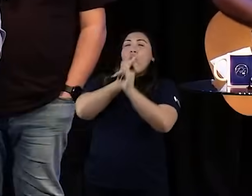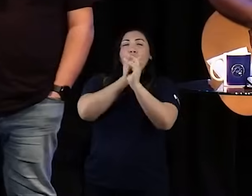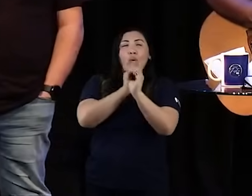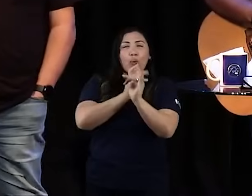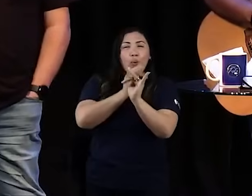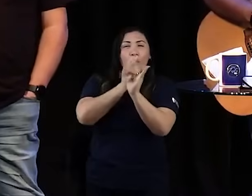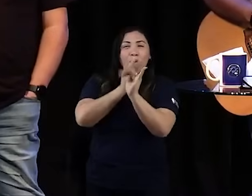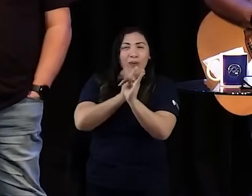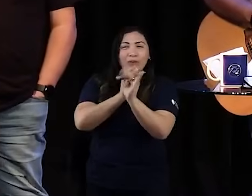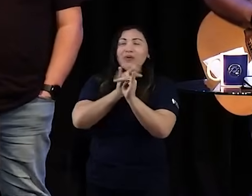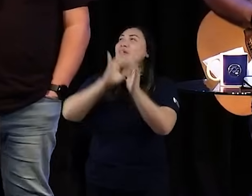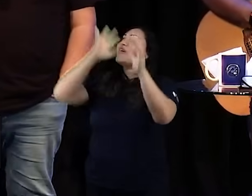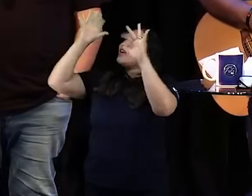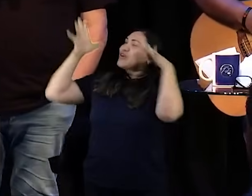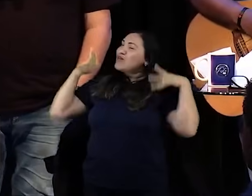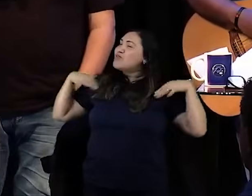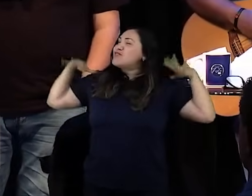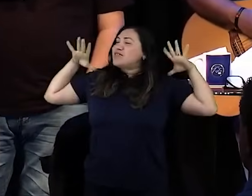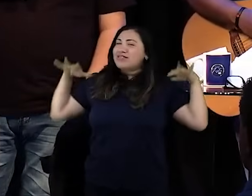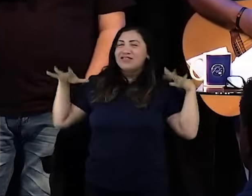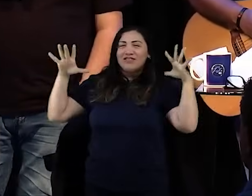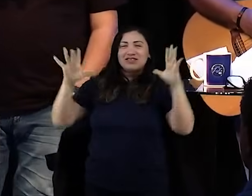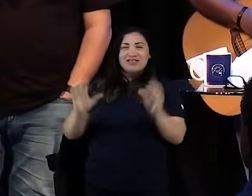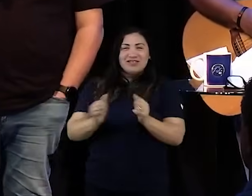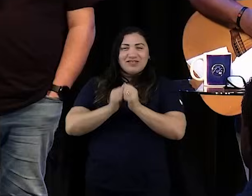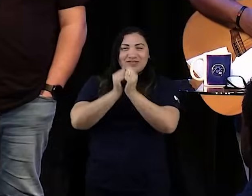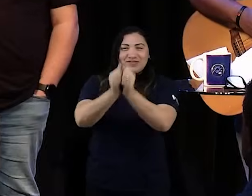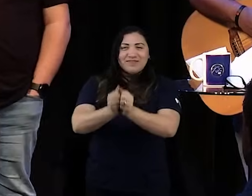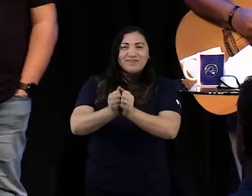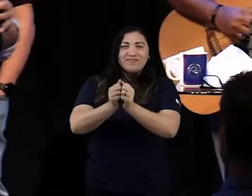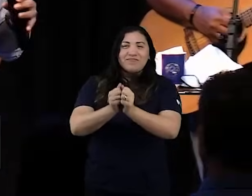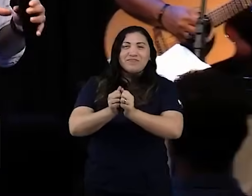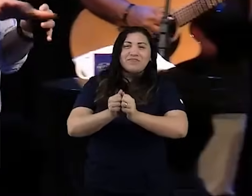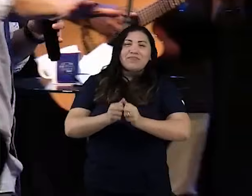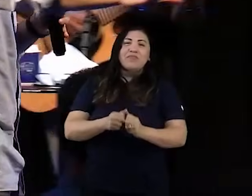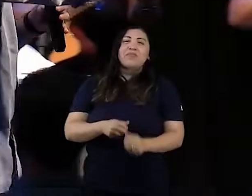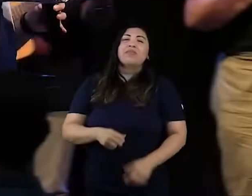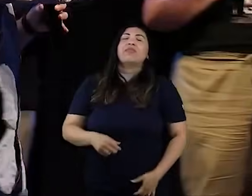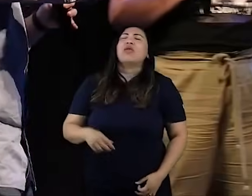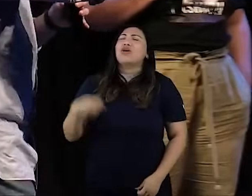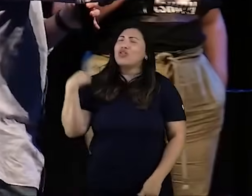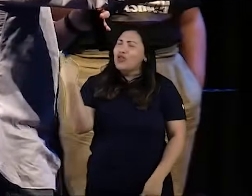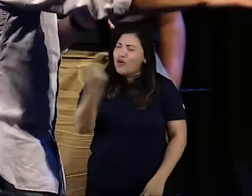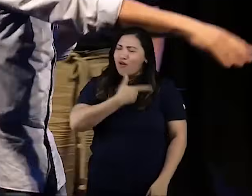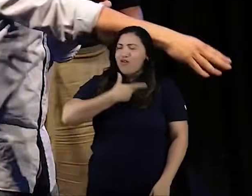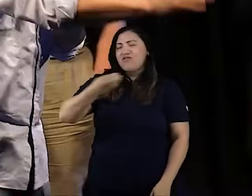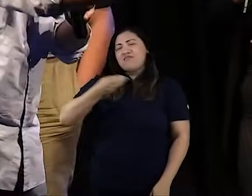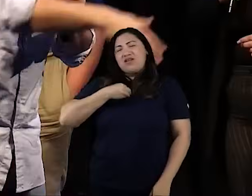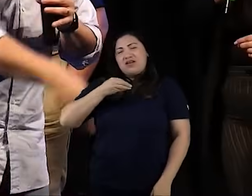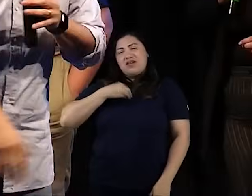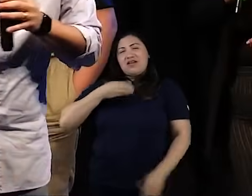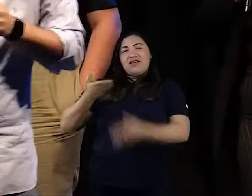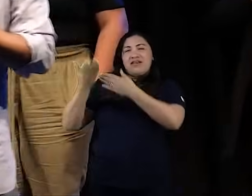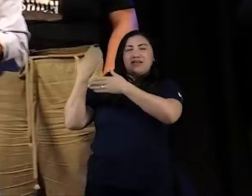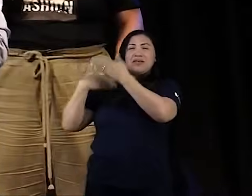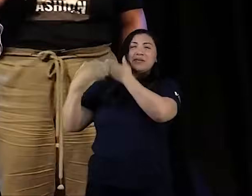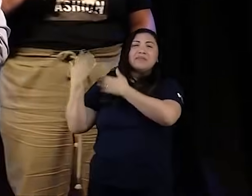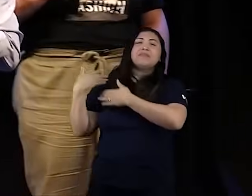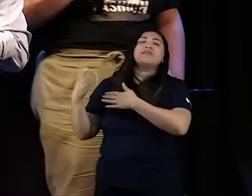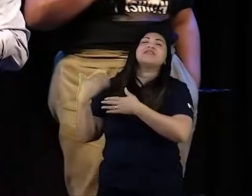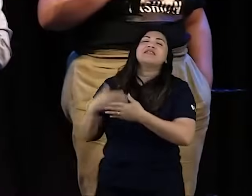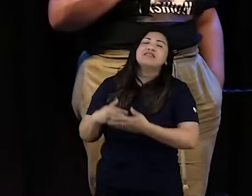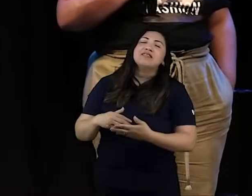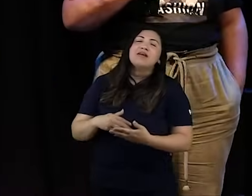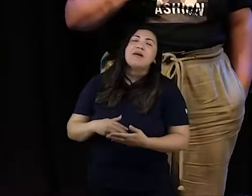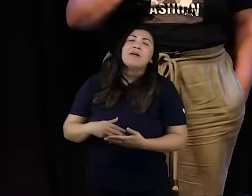buscar Amém todos nós pecamos não você sair daqui com piso todo mundo pecou você pecou o